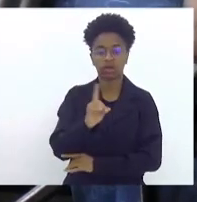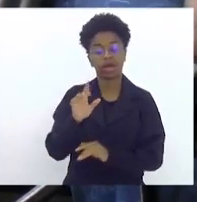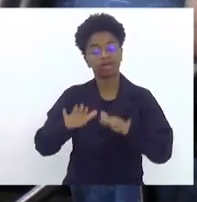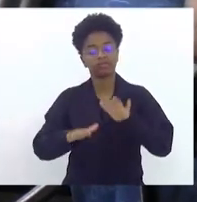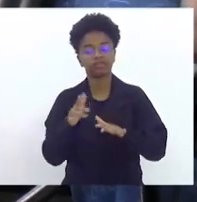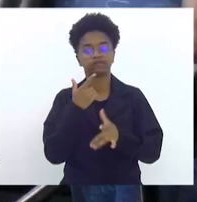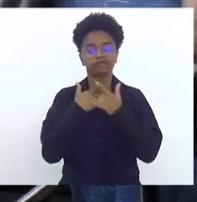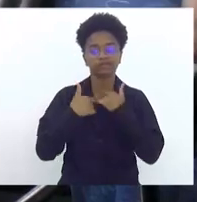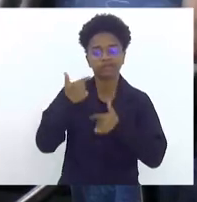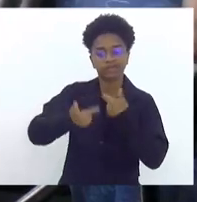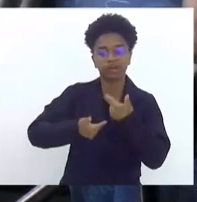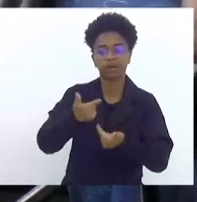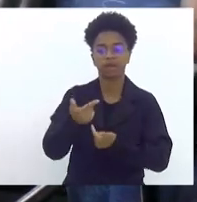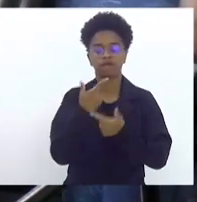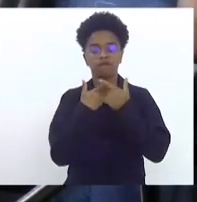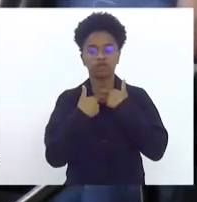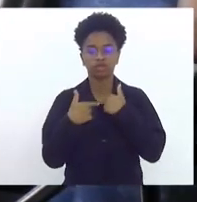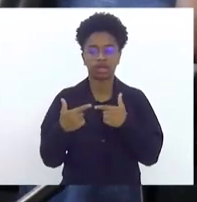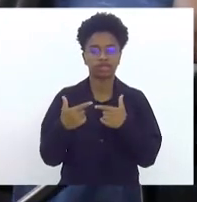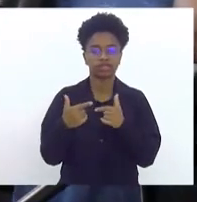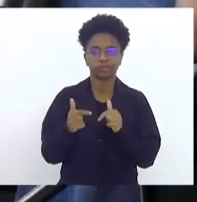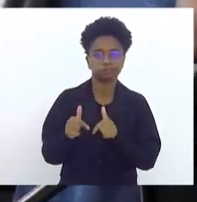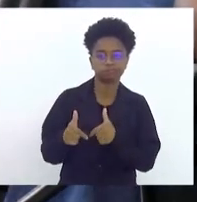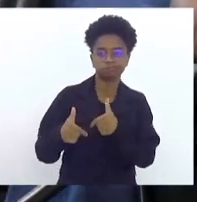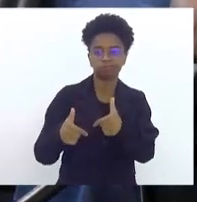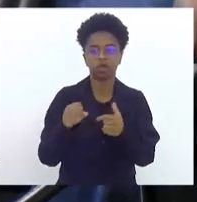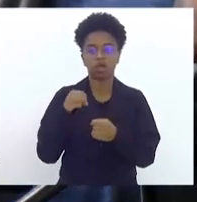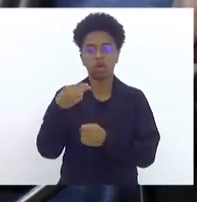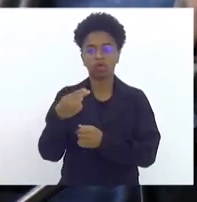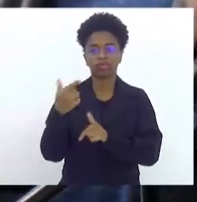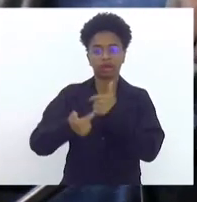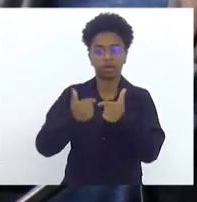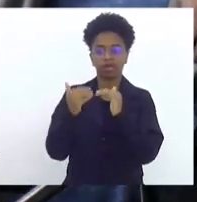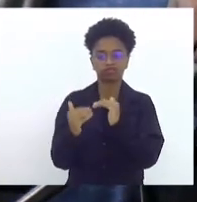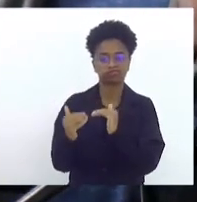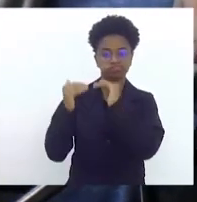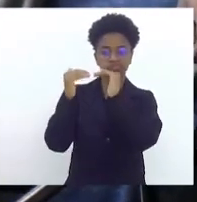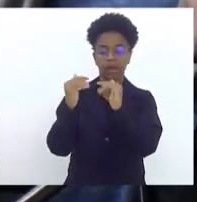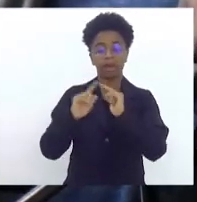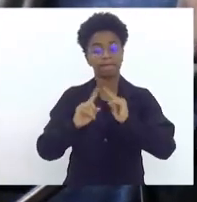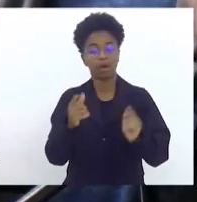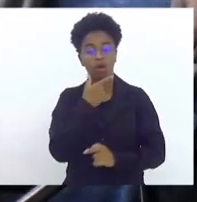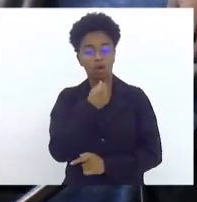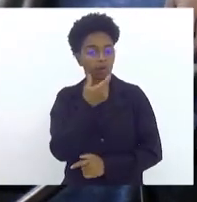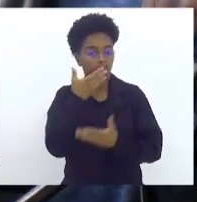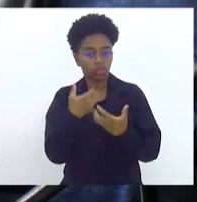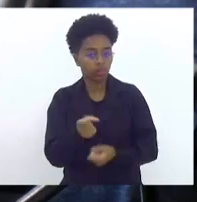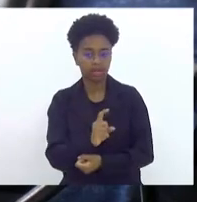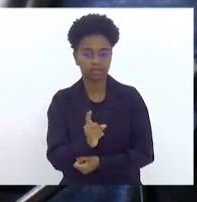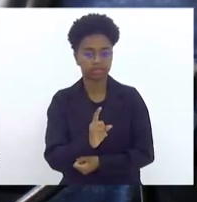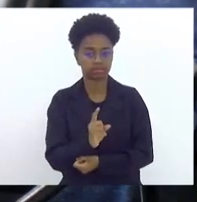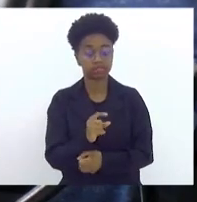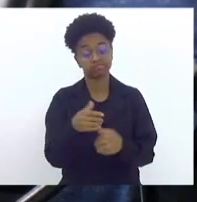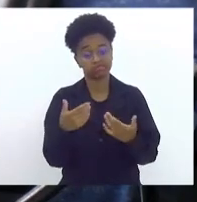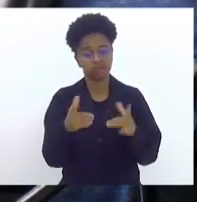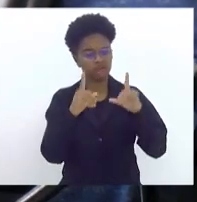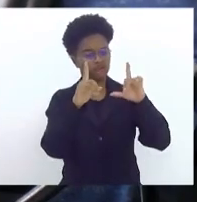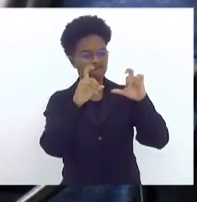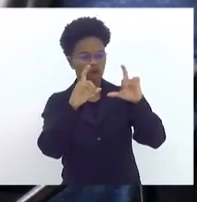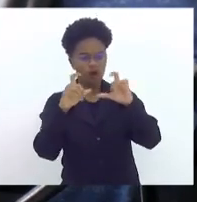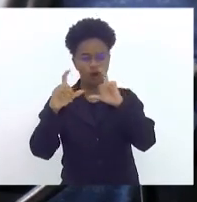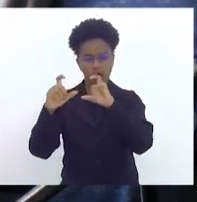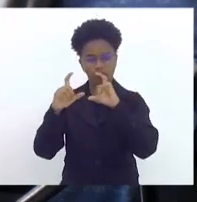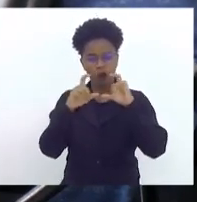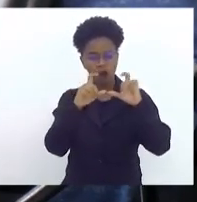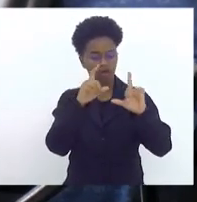trabalhar quer ser alçada algum cargo uma promoção e eles não se conformam a gente não aquelas fotos